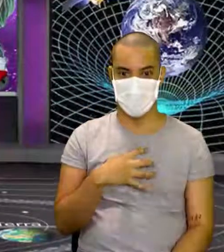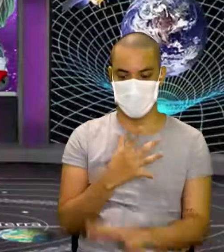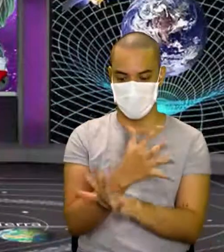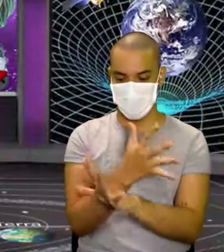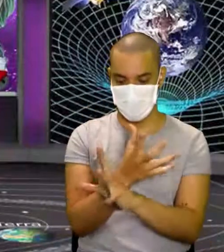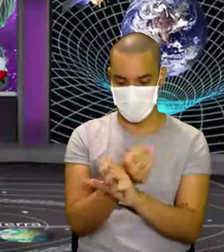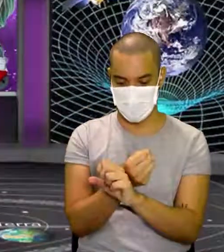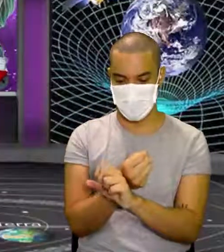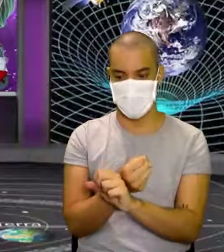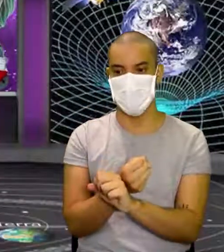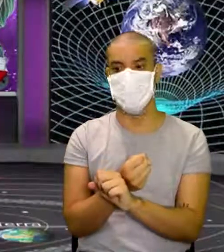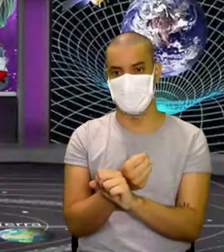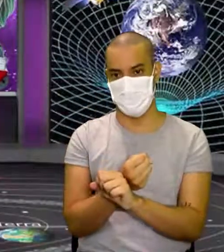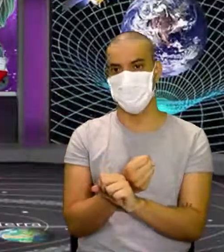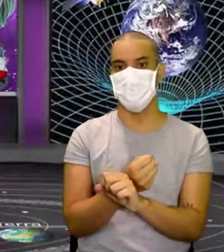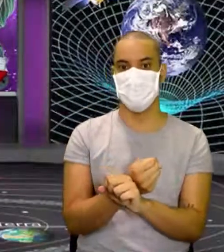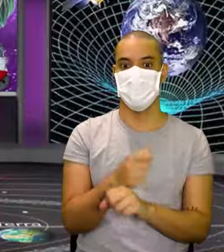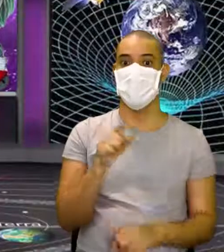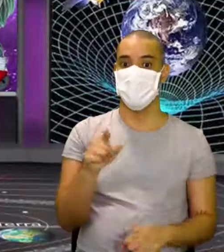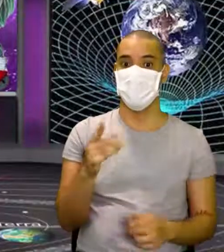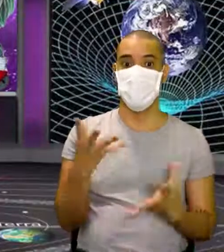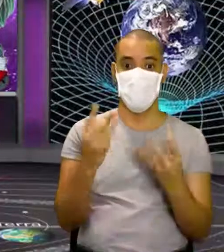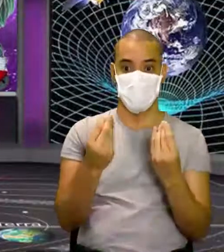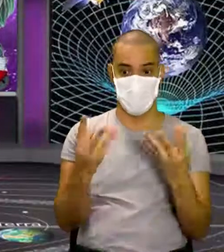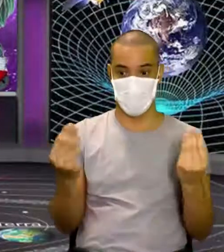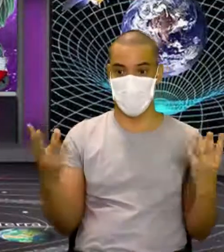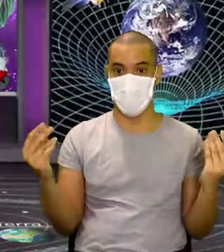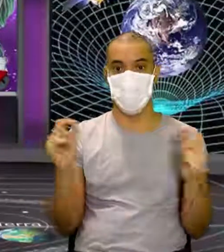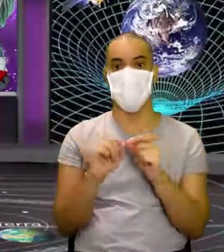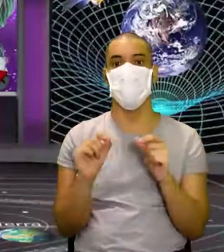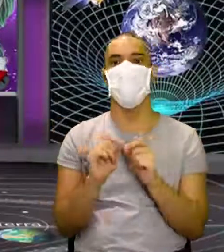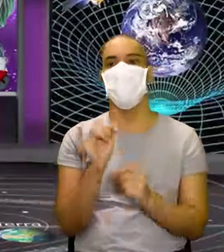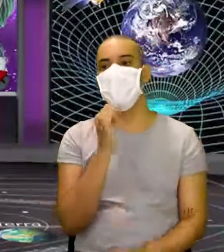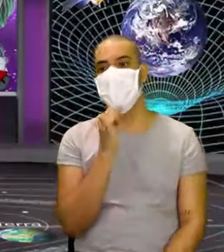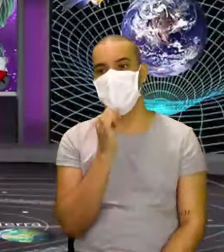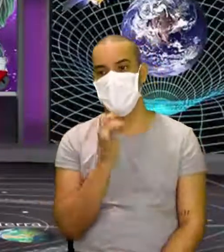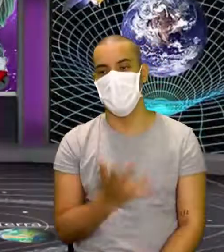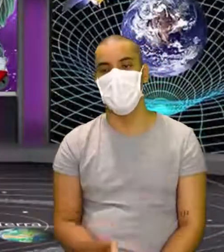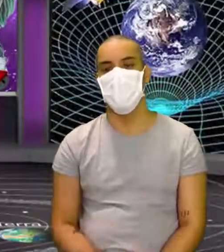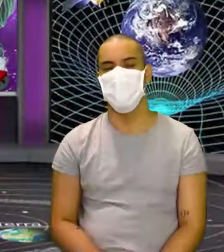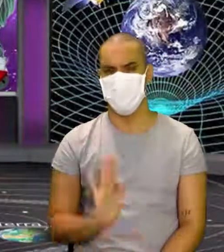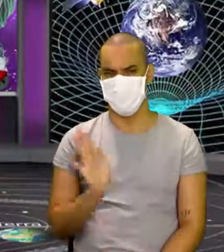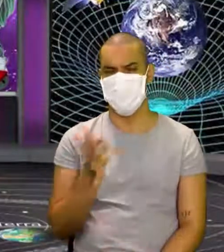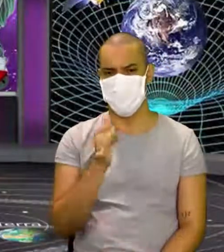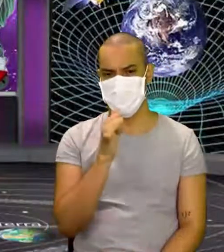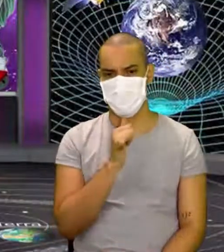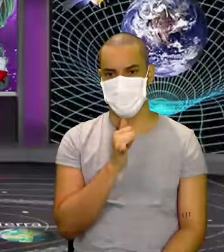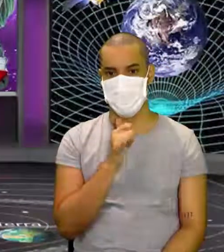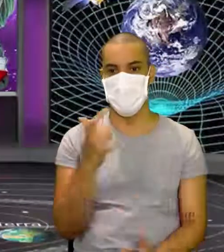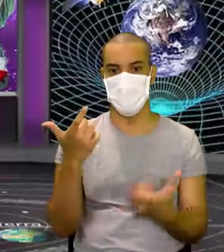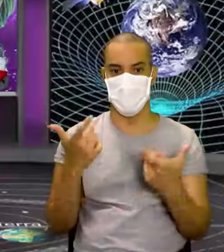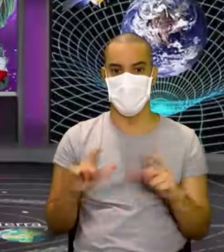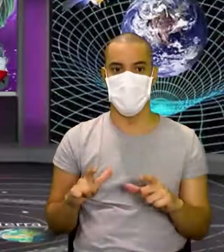feita aqui, tá? Isso em larga escala é aplicado, por exemplo, como eu falei para vocês, eu acho que eu dei esse exemplo, lá nos ferros velhos, quando